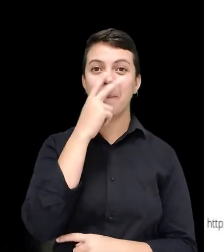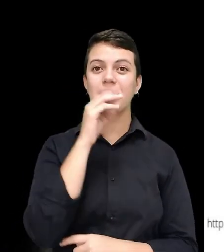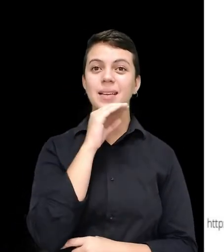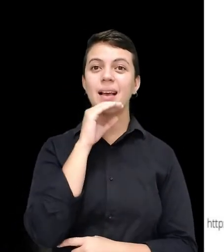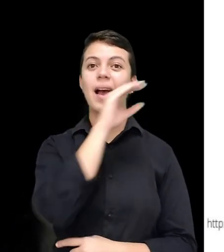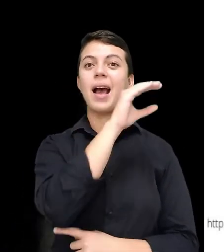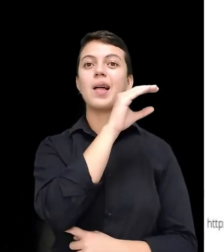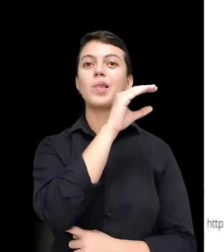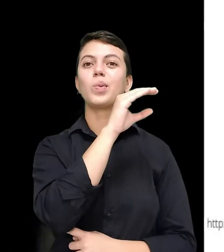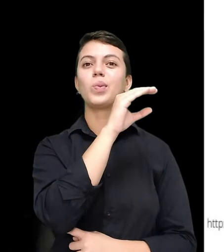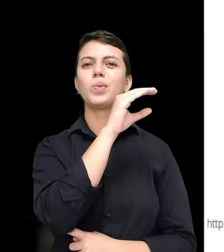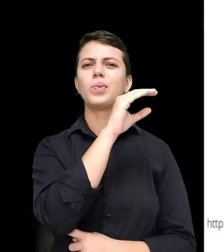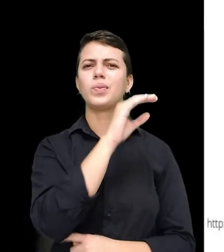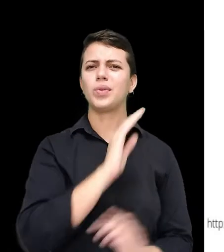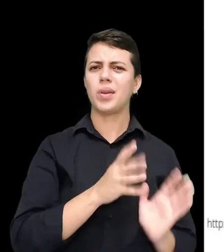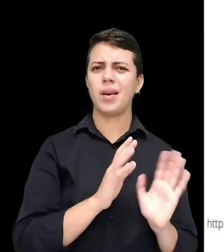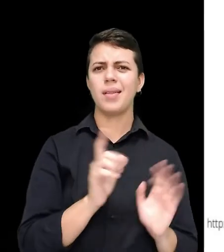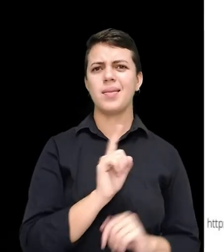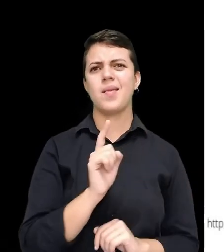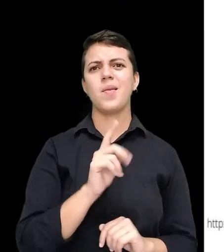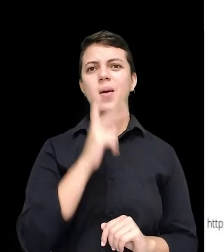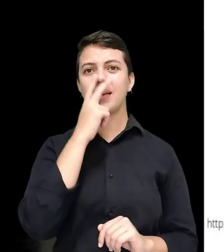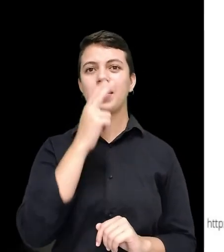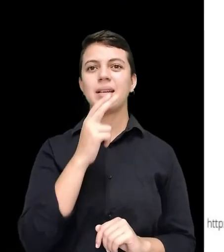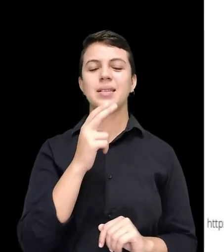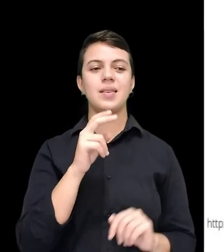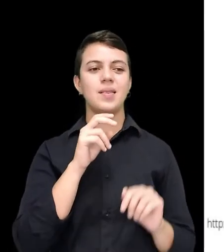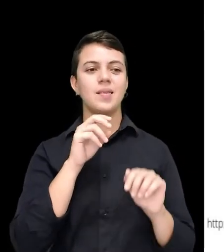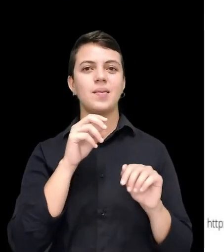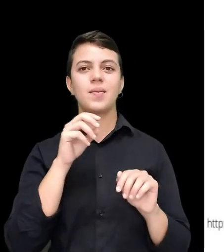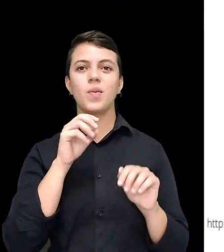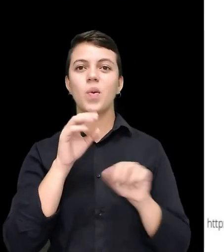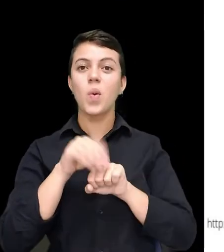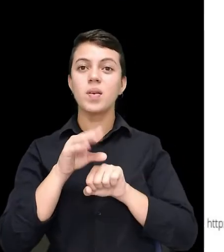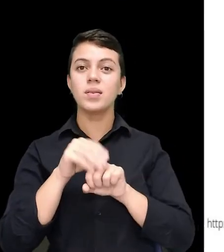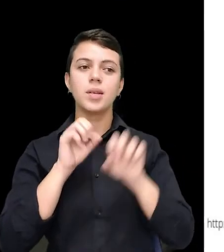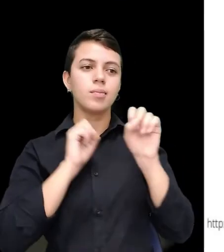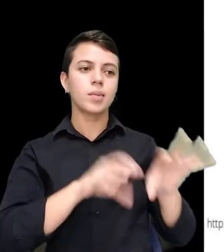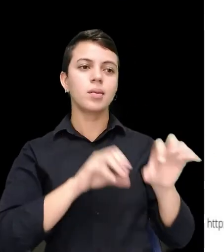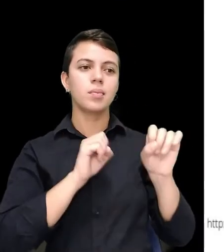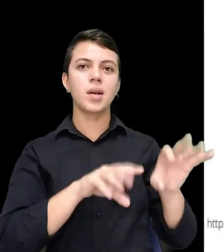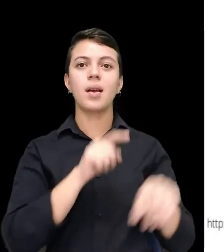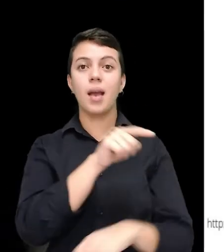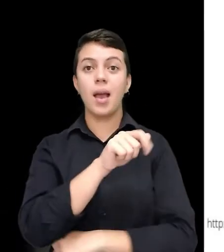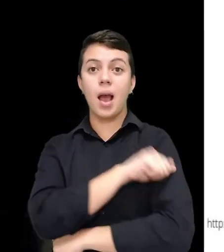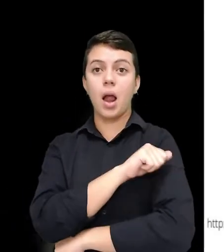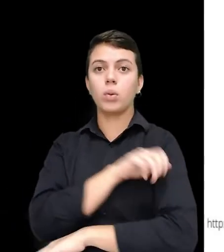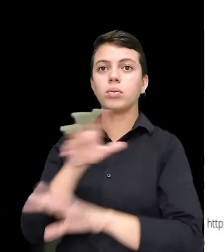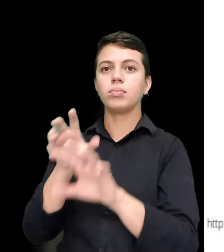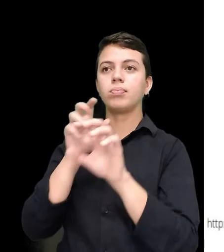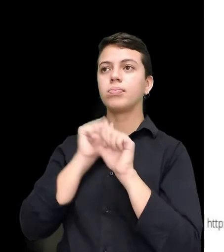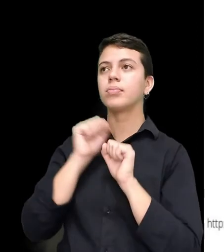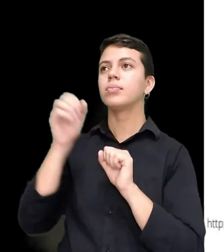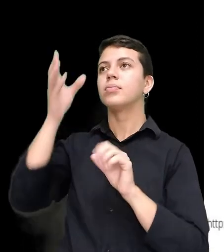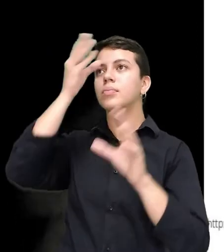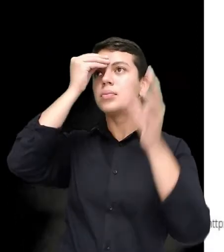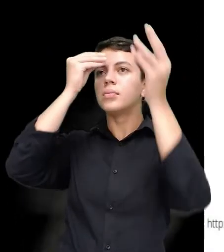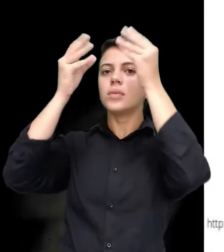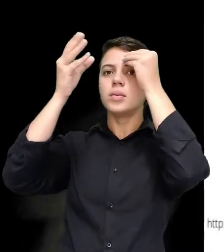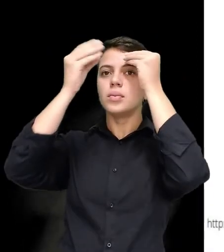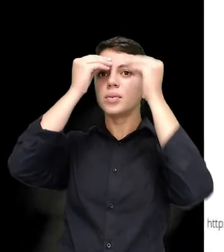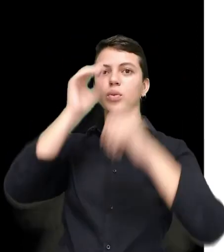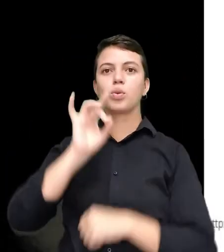um aprendente apenas como receptor, né? E a avaliação se dá nos